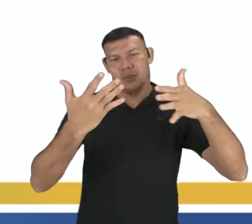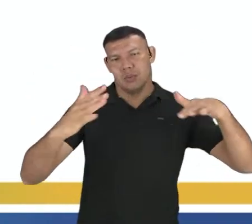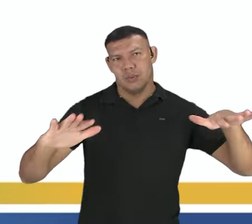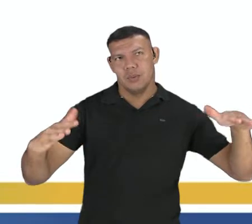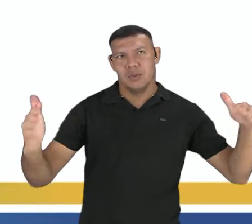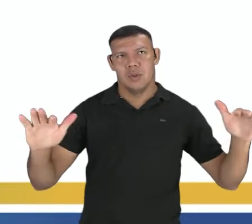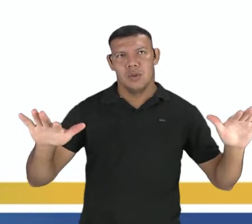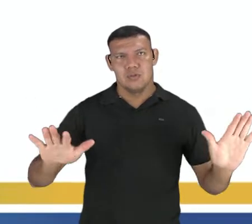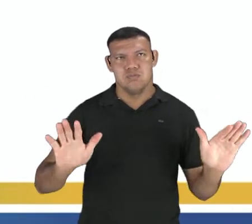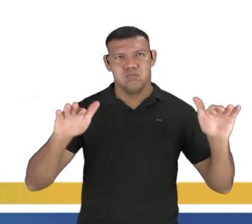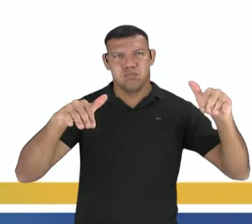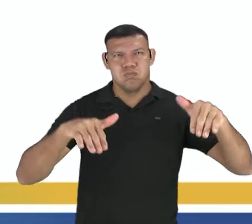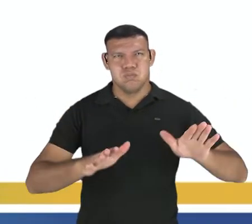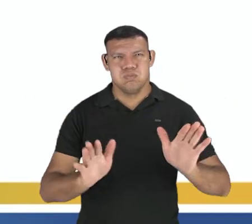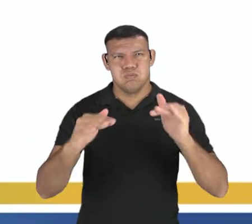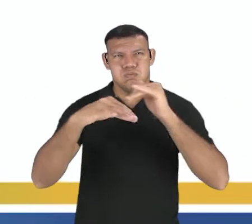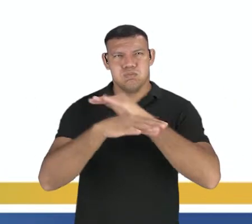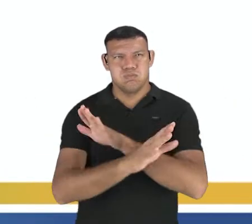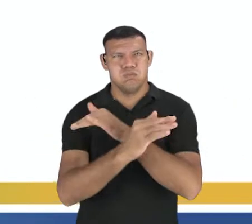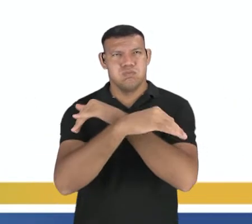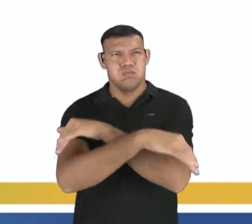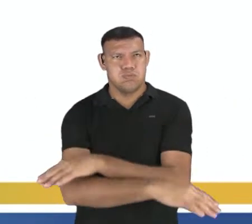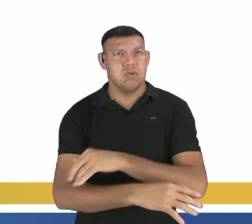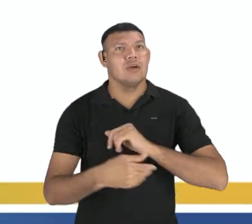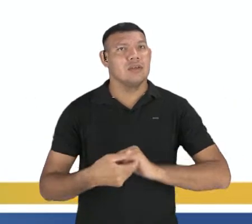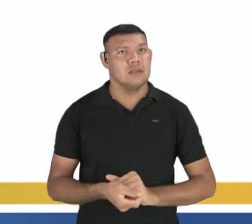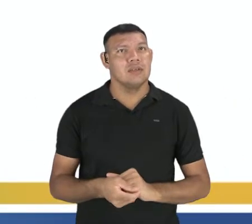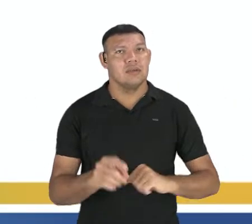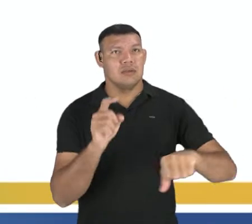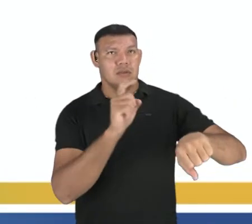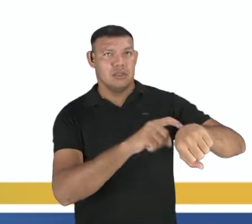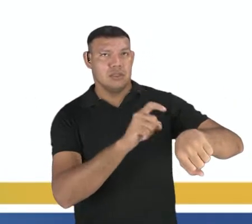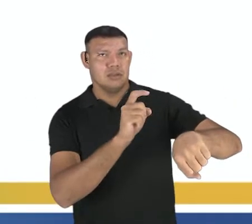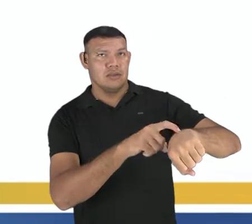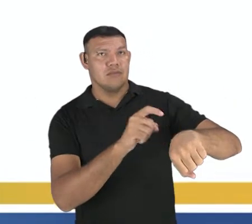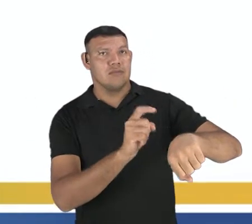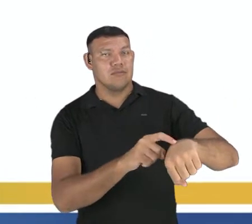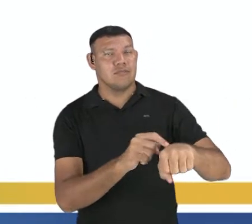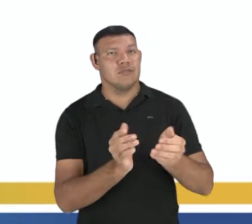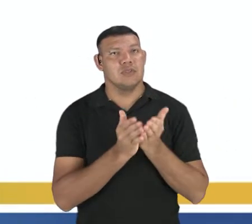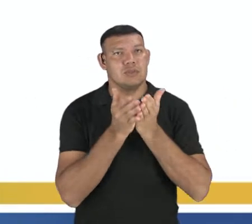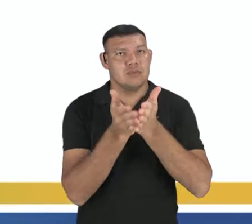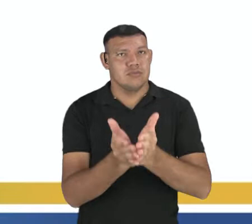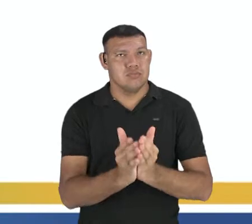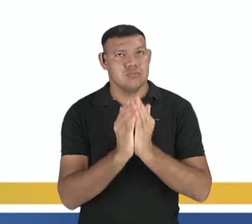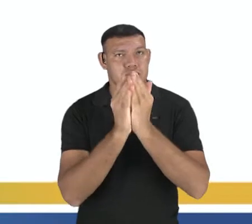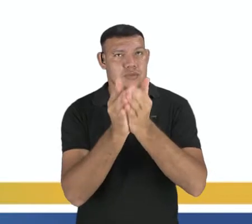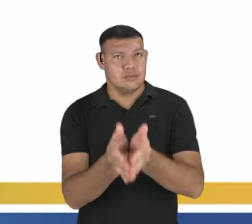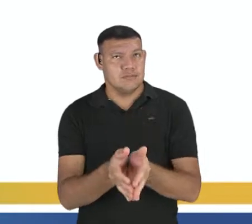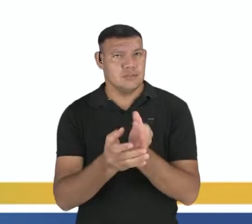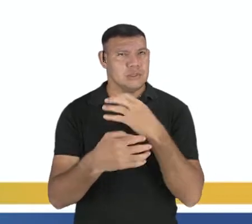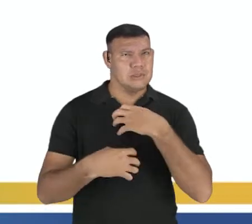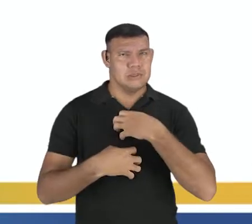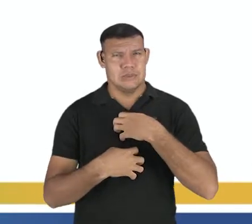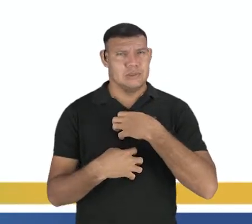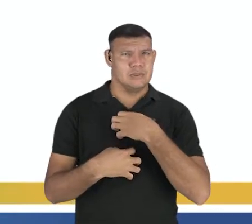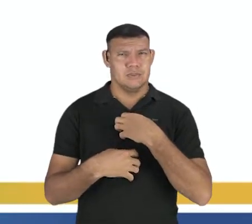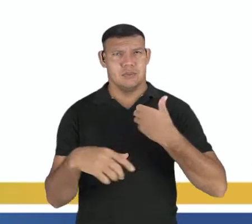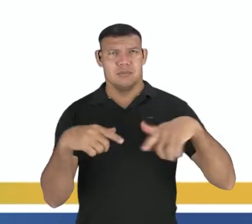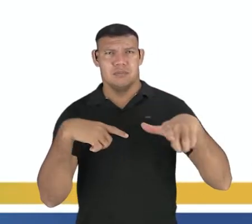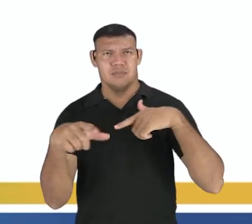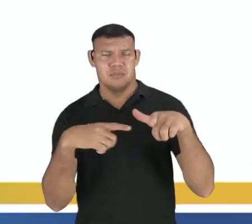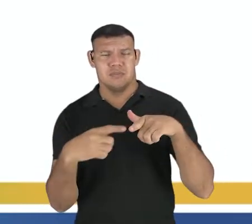da pessoa se trabalha ou se é à toa. Na cara do lutador, quando está sentindo